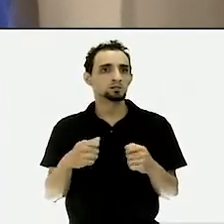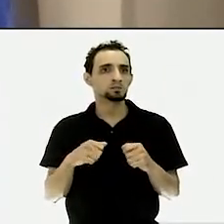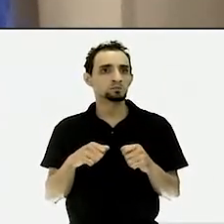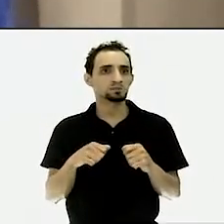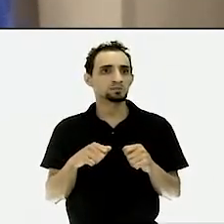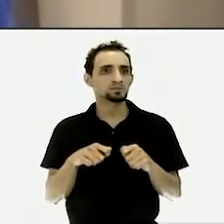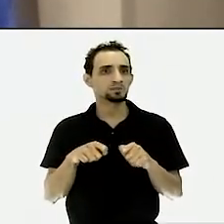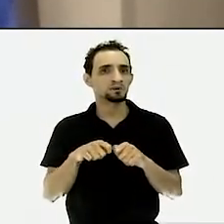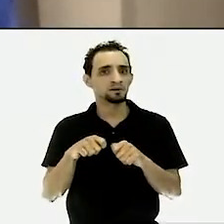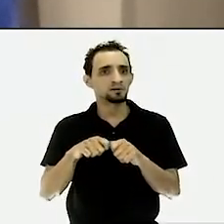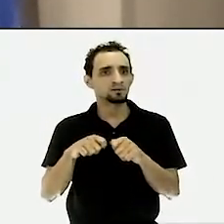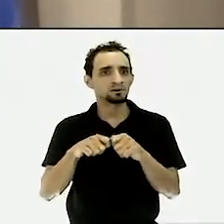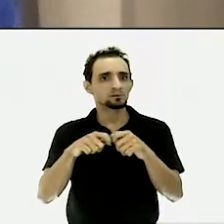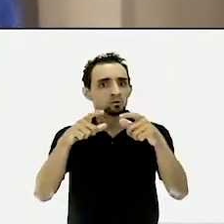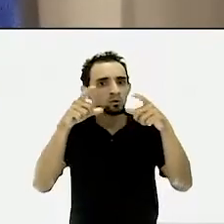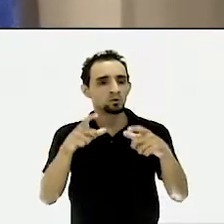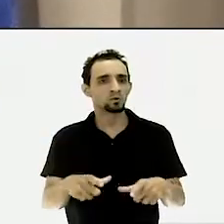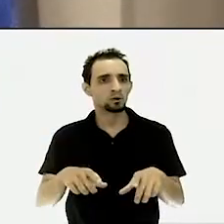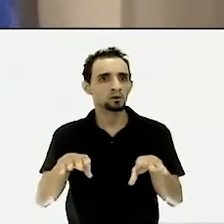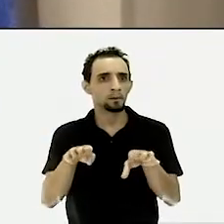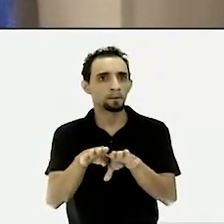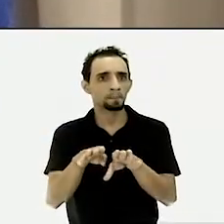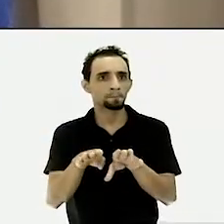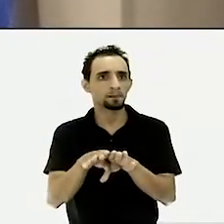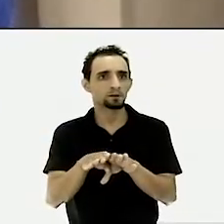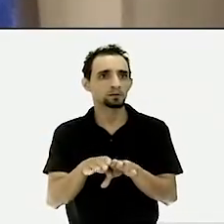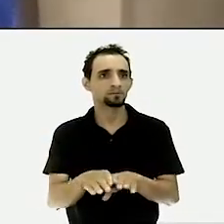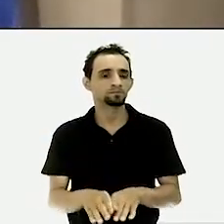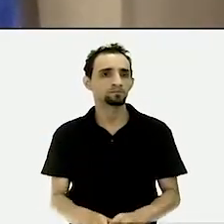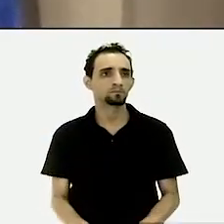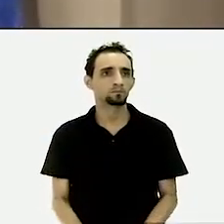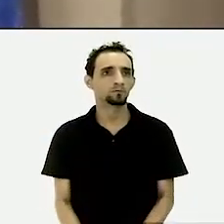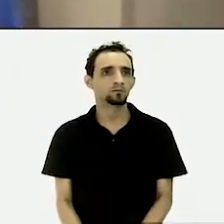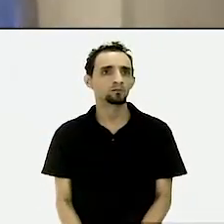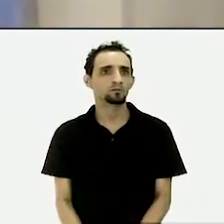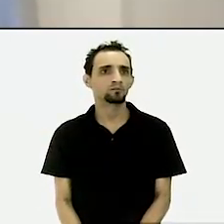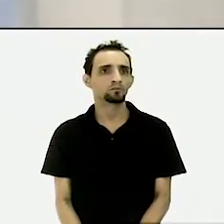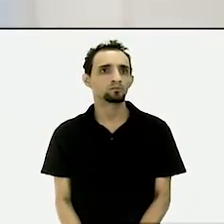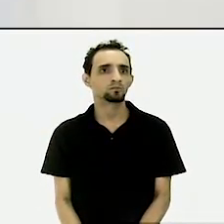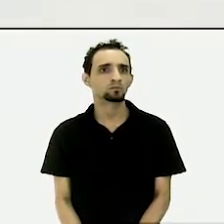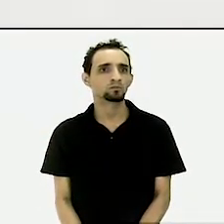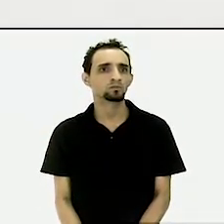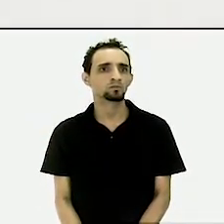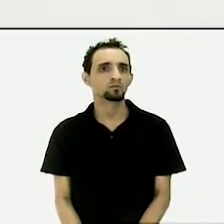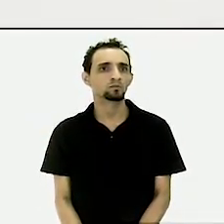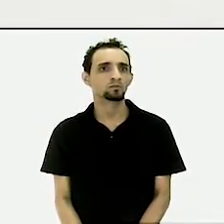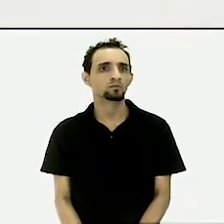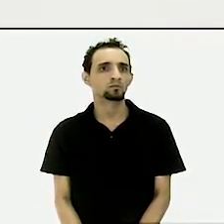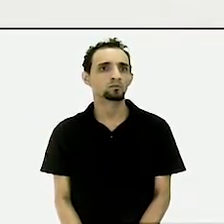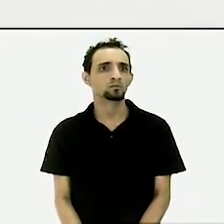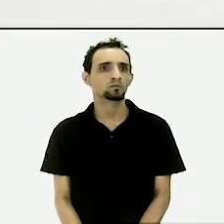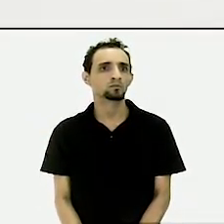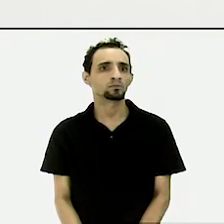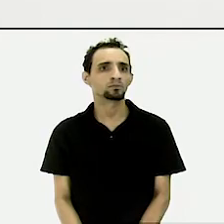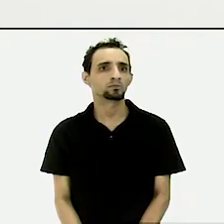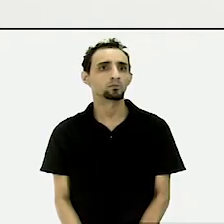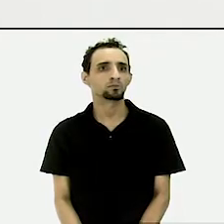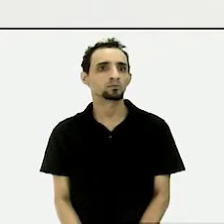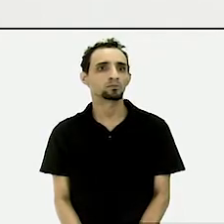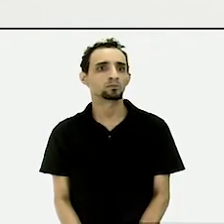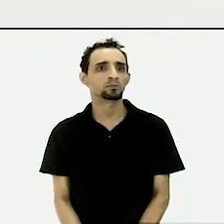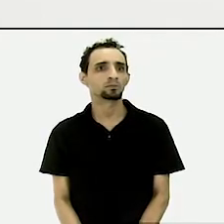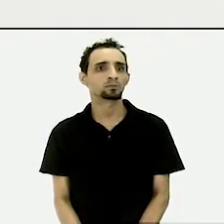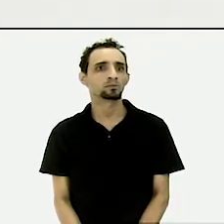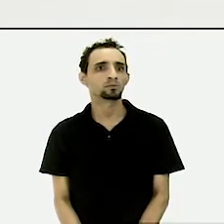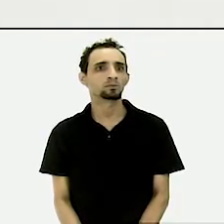não tem cabimento uma coisa dessa, pois não. Não sei se alcança aqui, Wanderson. Acabei de ligar para o Fernando para saber o que se